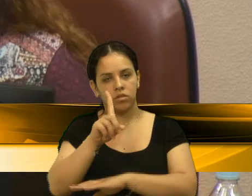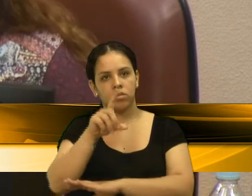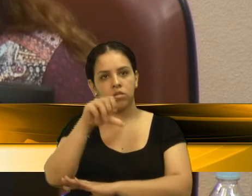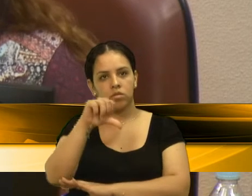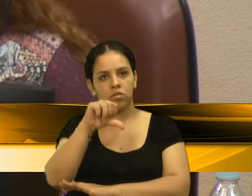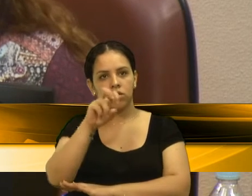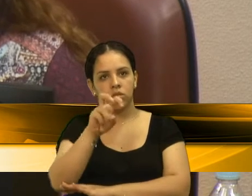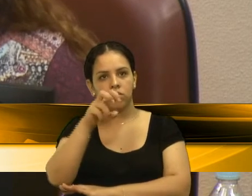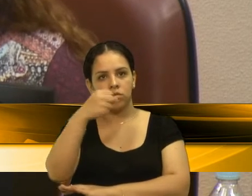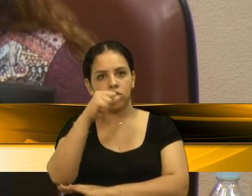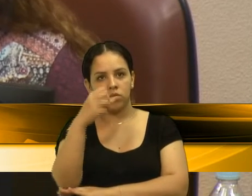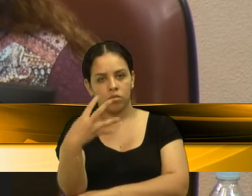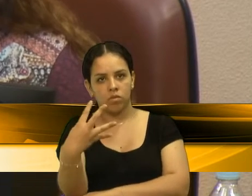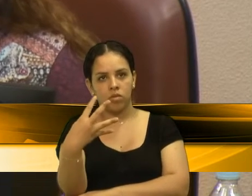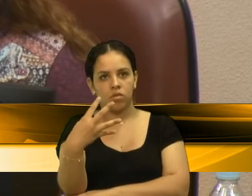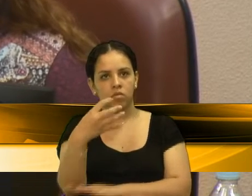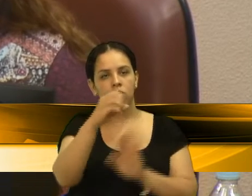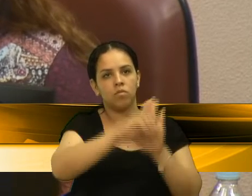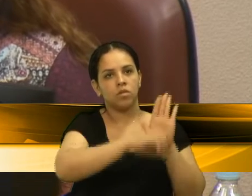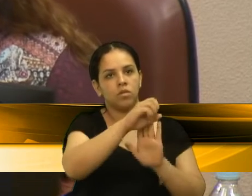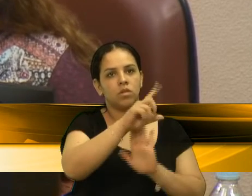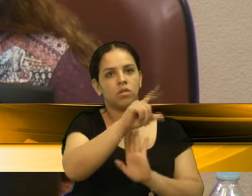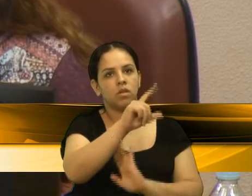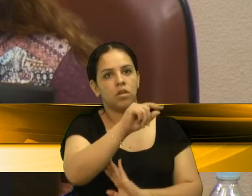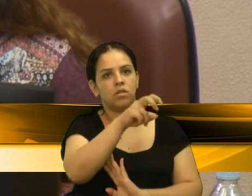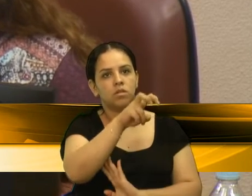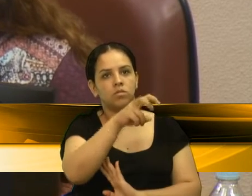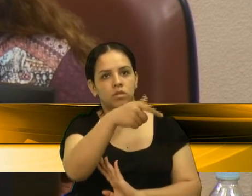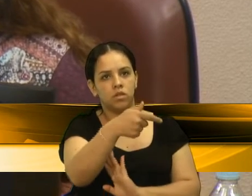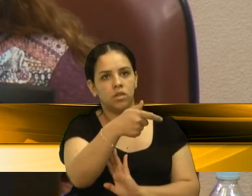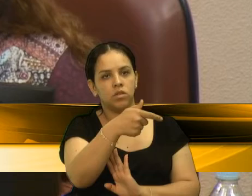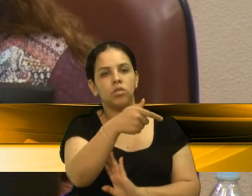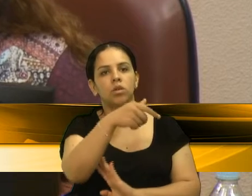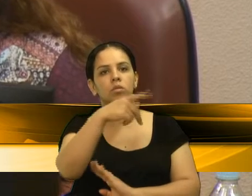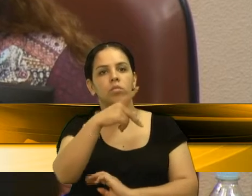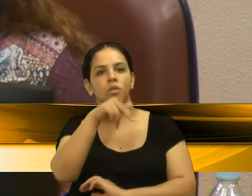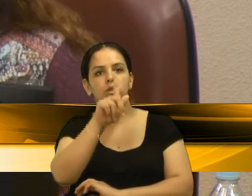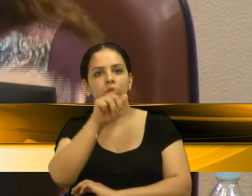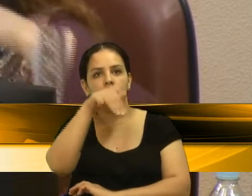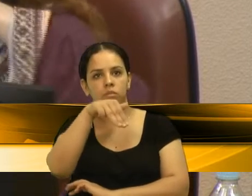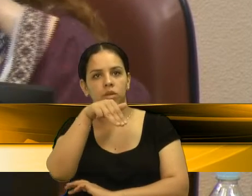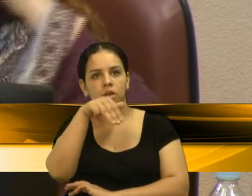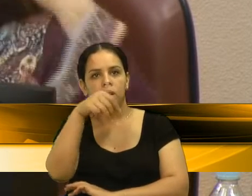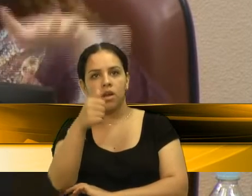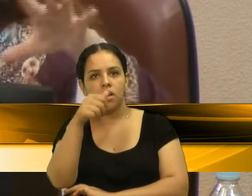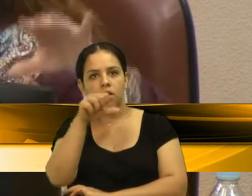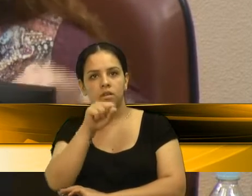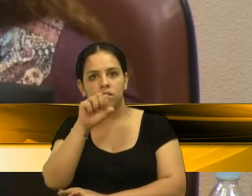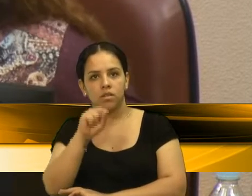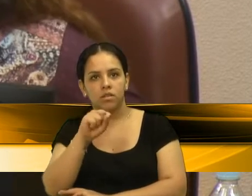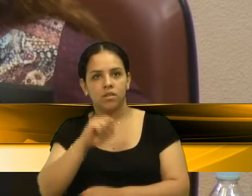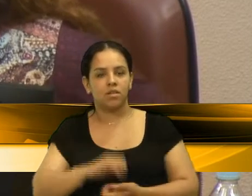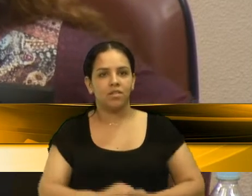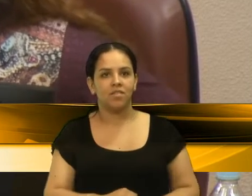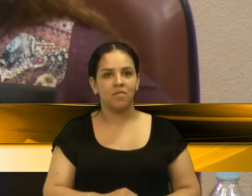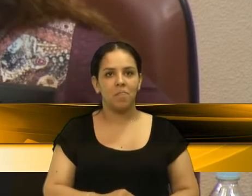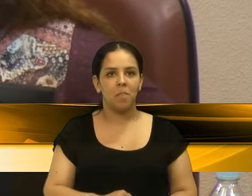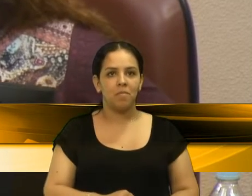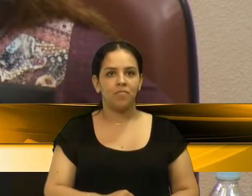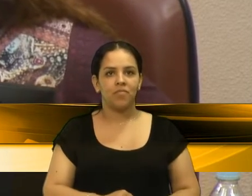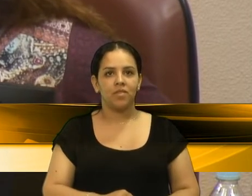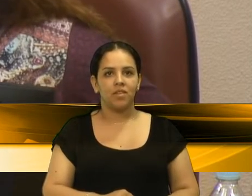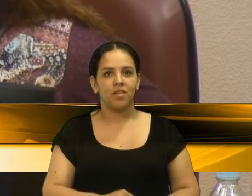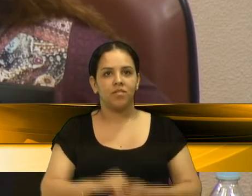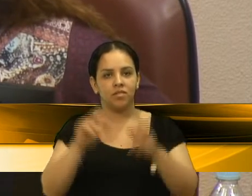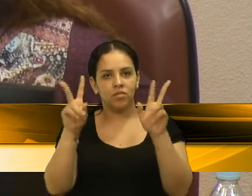2019/19584. Referente ao ofício 1057/2019 PGM/ASS. Assunto